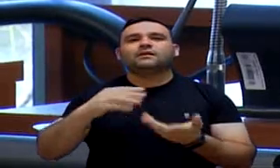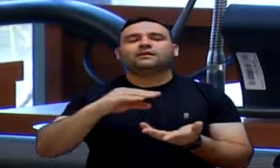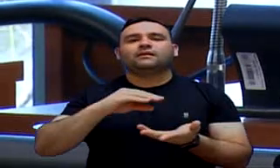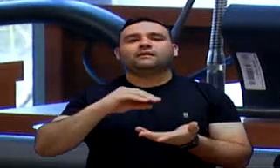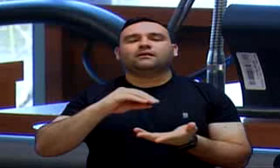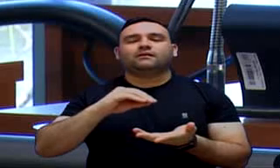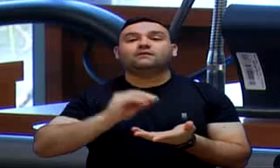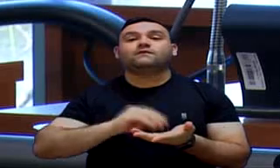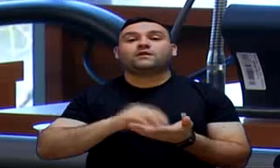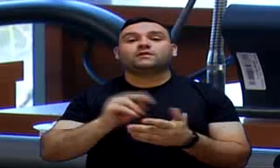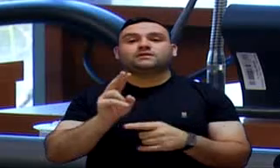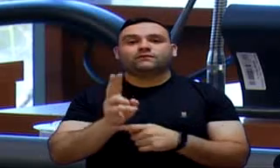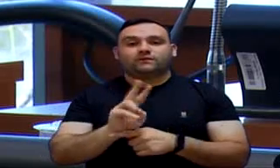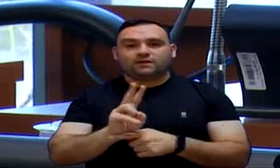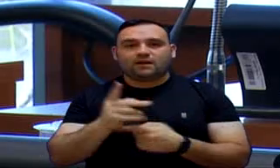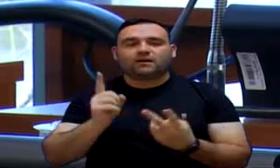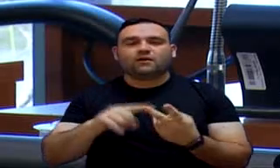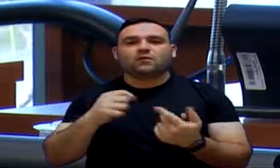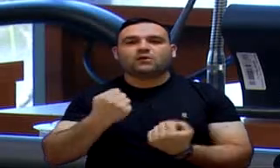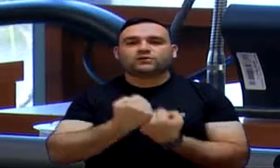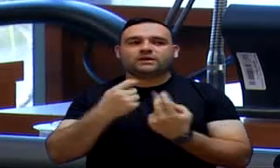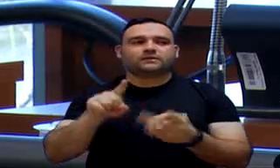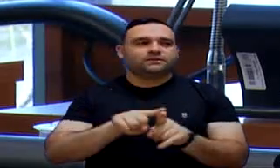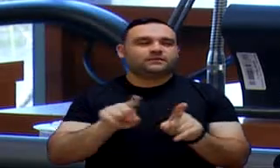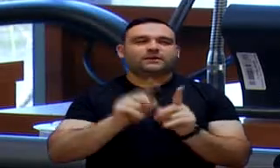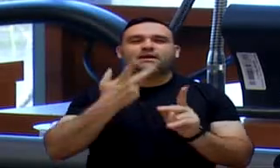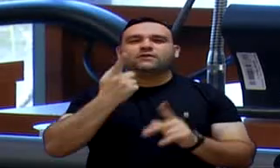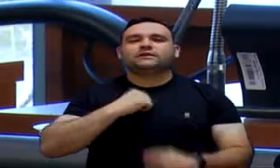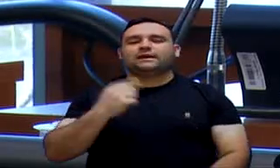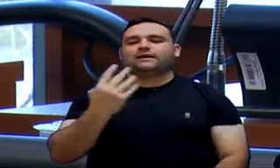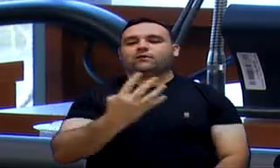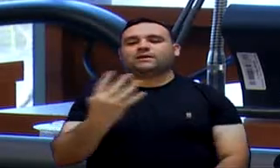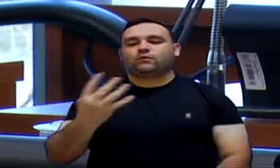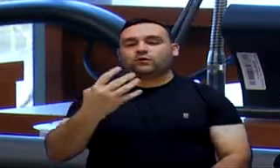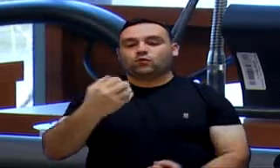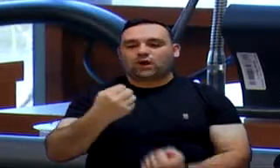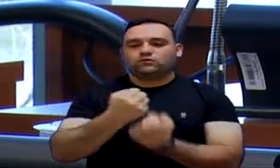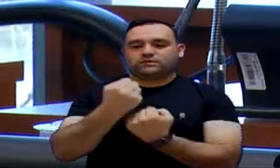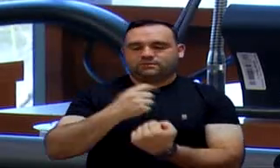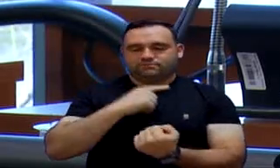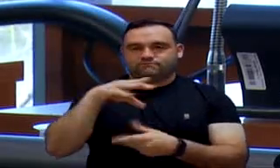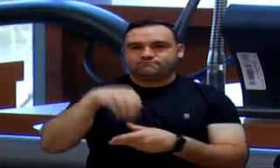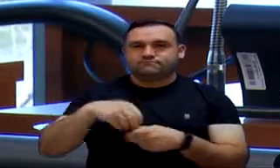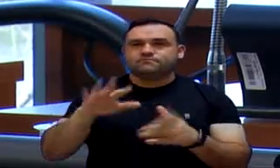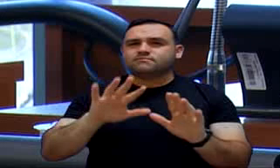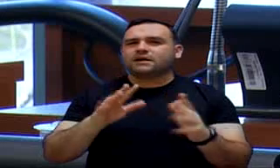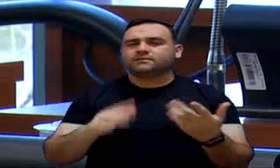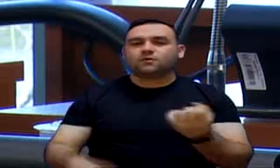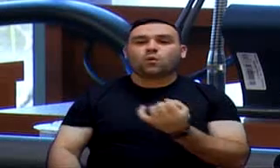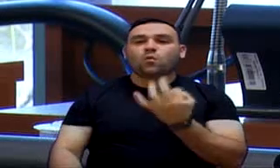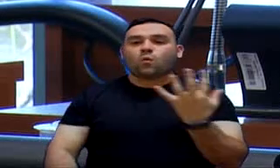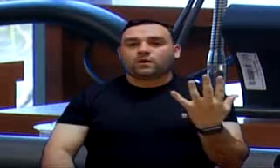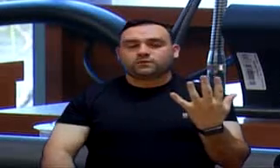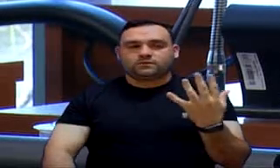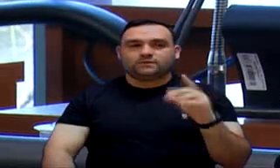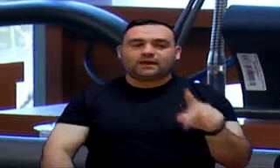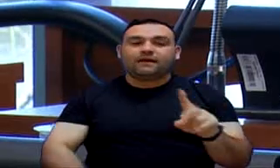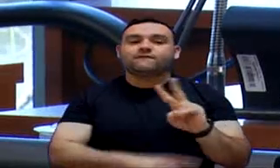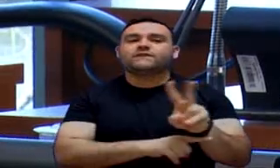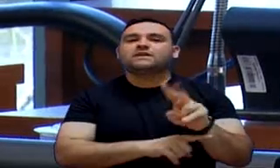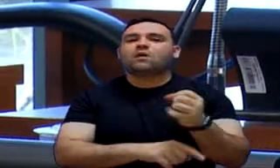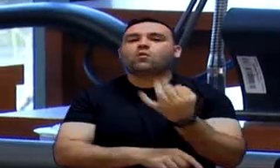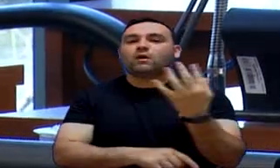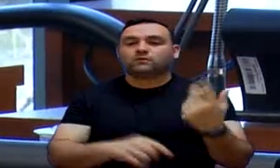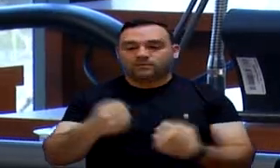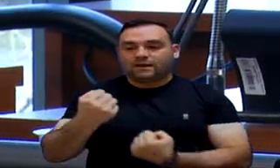falta de fiscais auxiliares senhora disse que tem 44 auxiliares é mas quantos a de fiscais